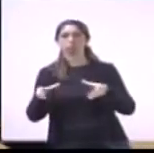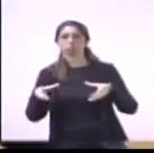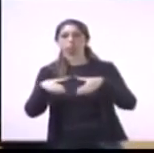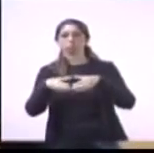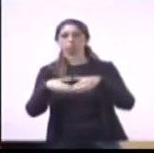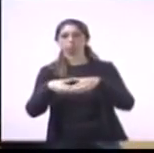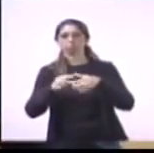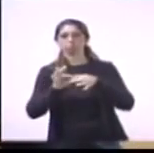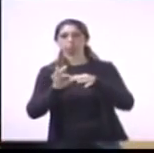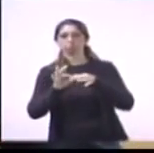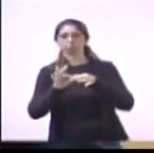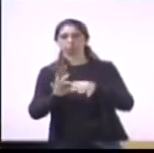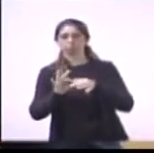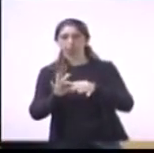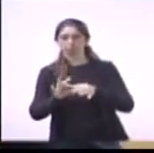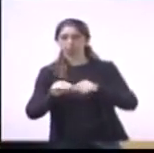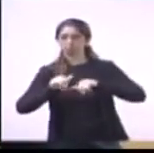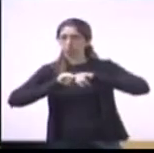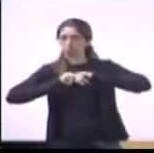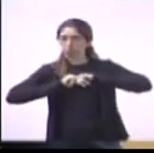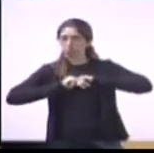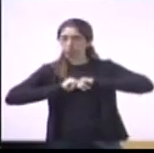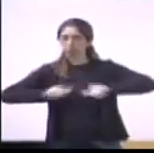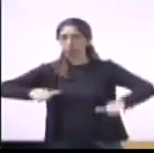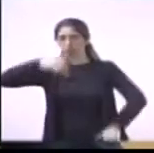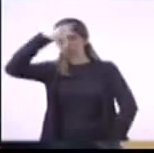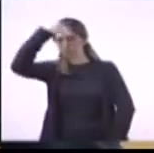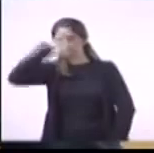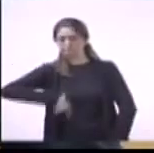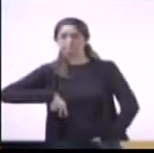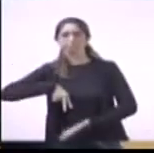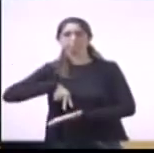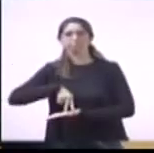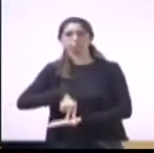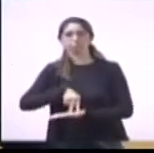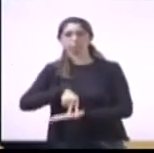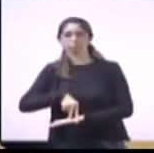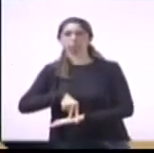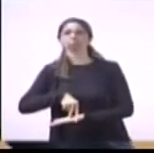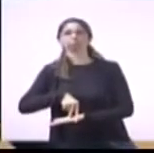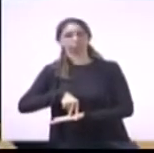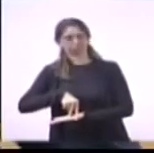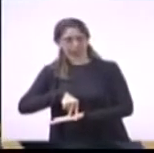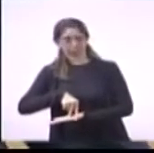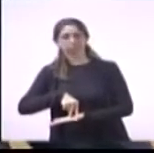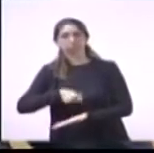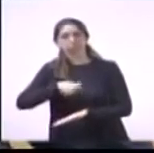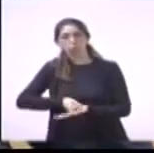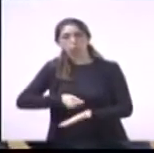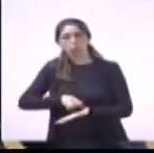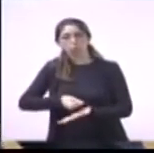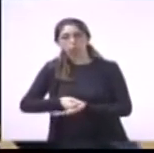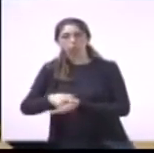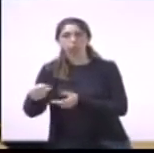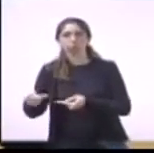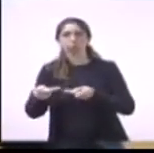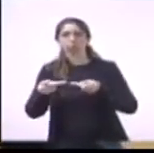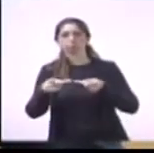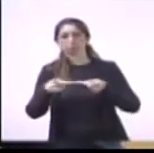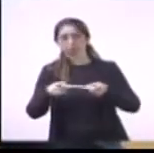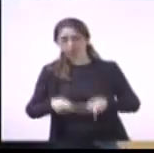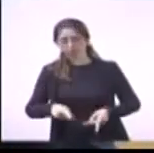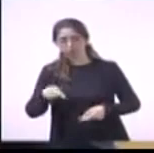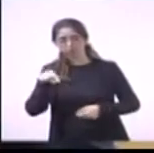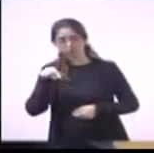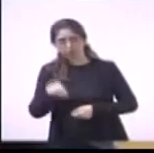reuniram, se pronunciaram, mostraram suas vozes e pediram reuniões aqui conosco, os